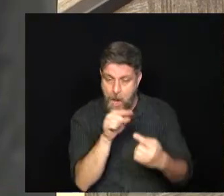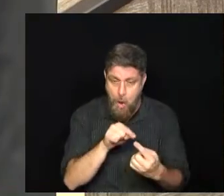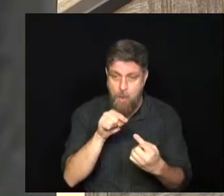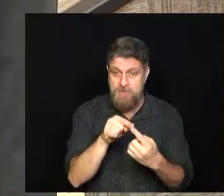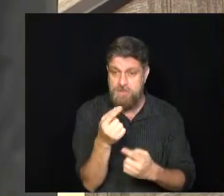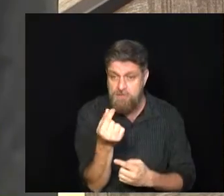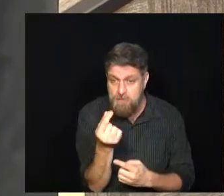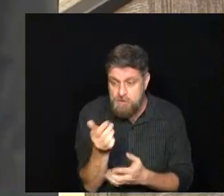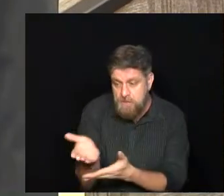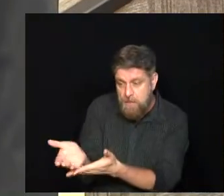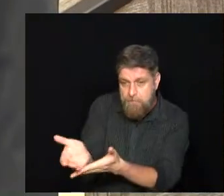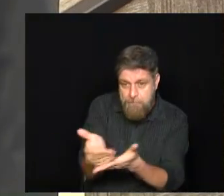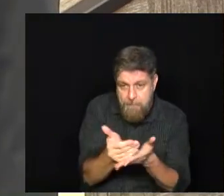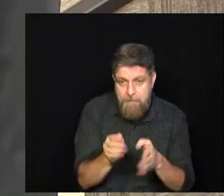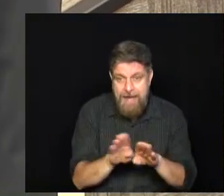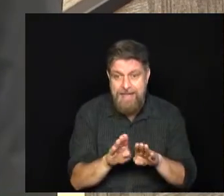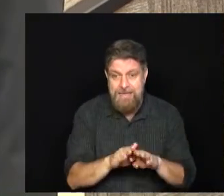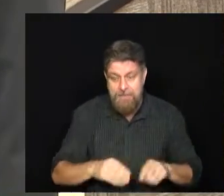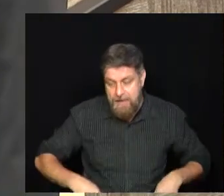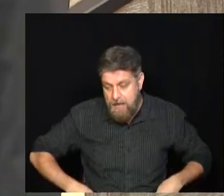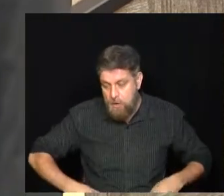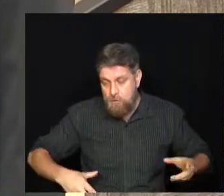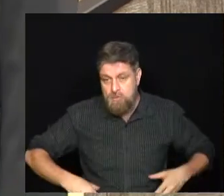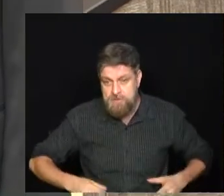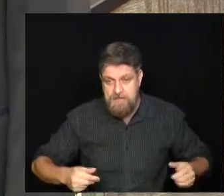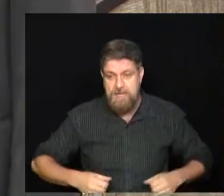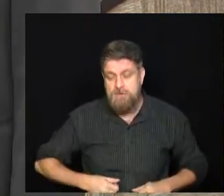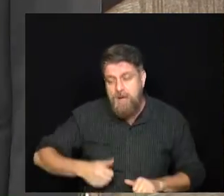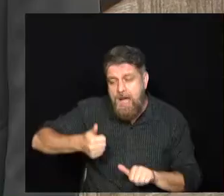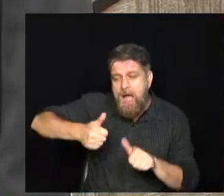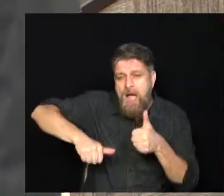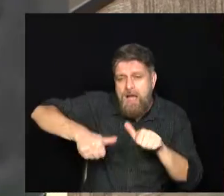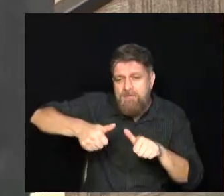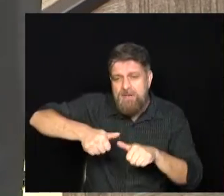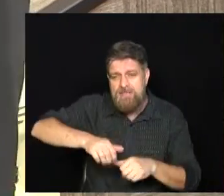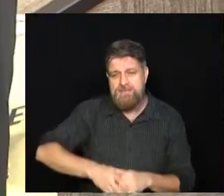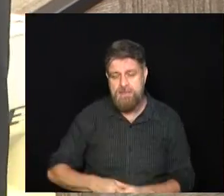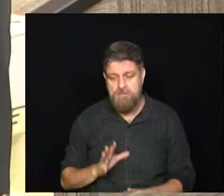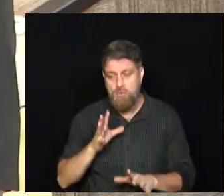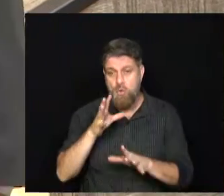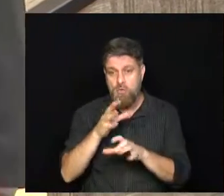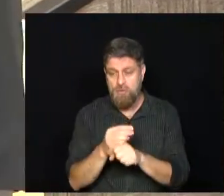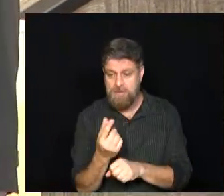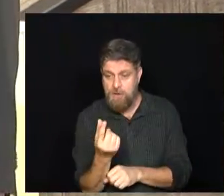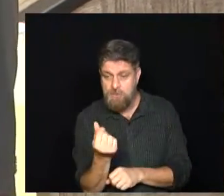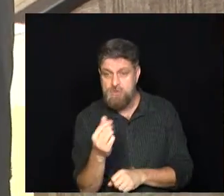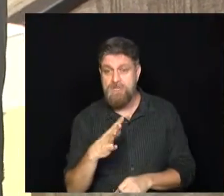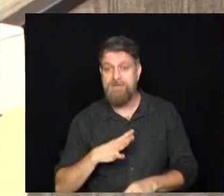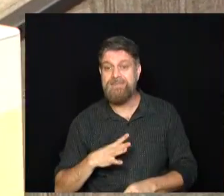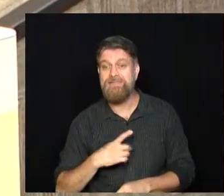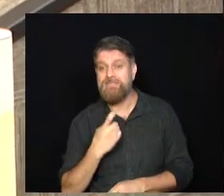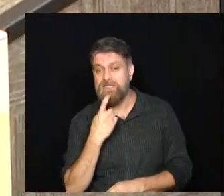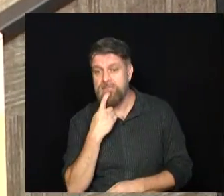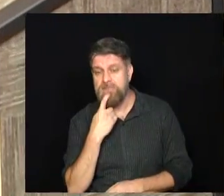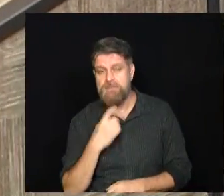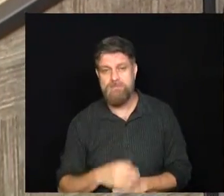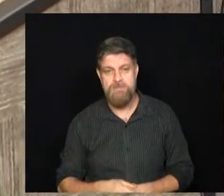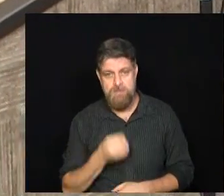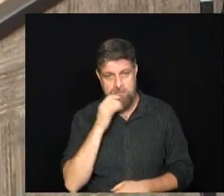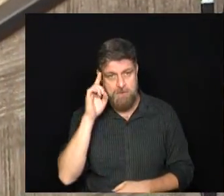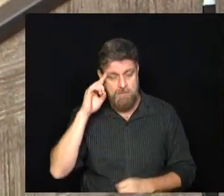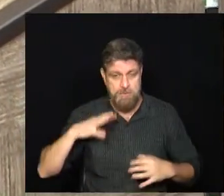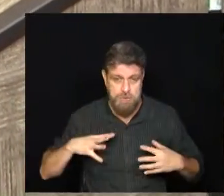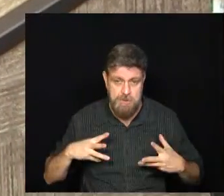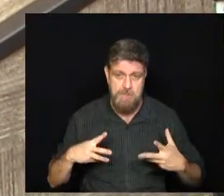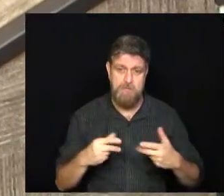fiscais. Vereador, que análise que dá para fazer sobre a saúde financeira do município? Bom dia a todos.